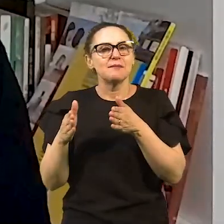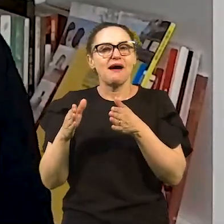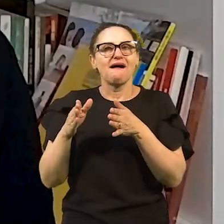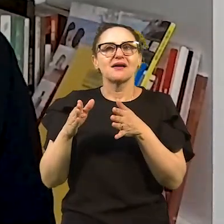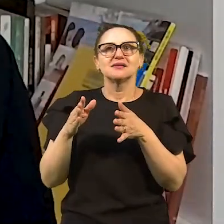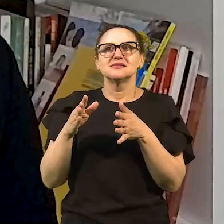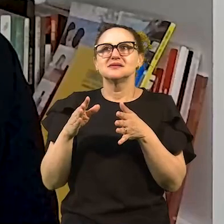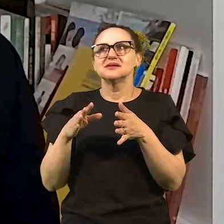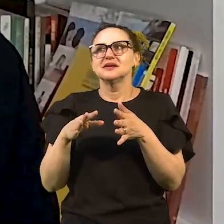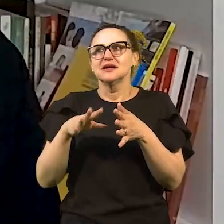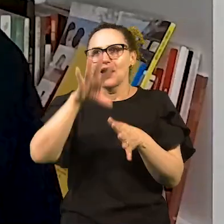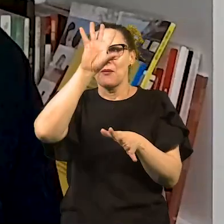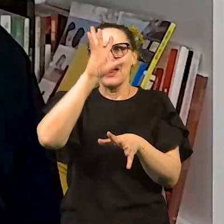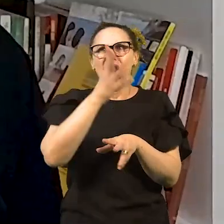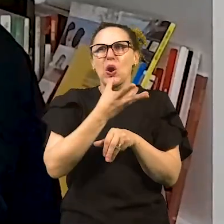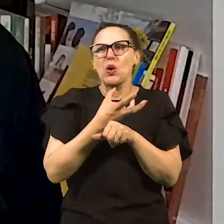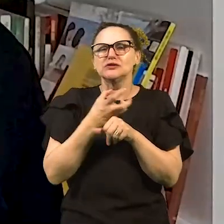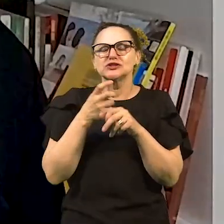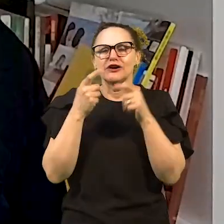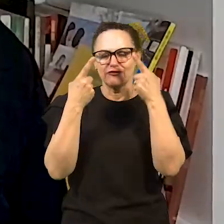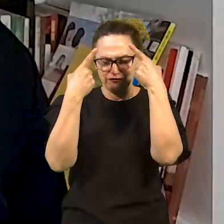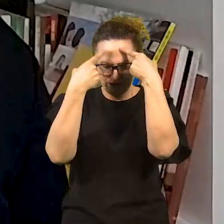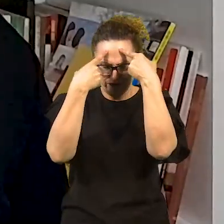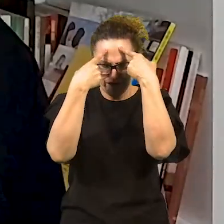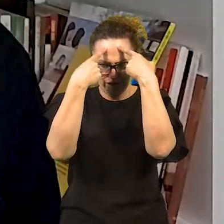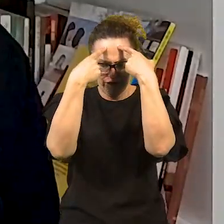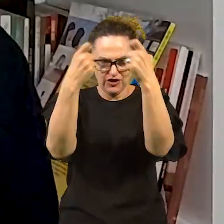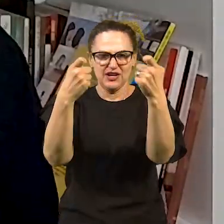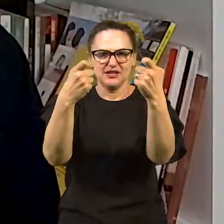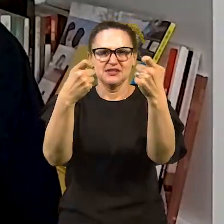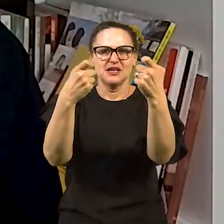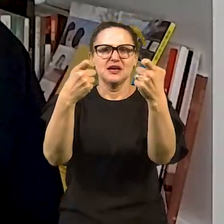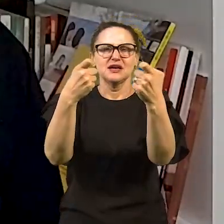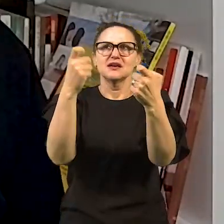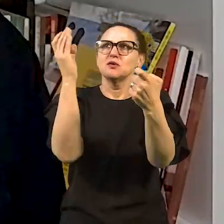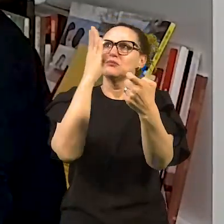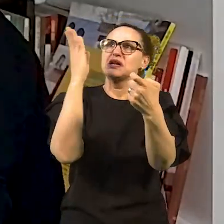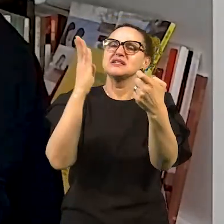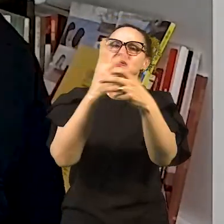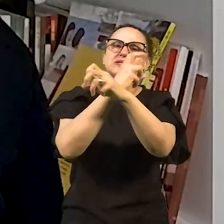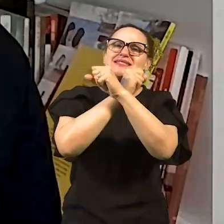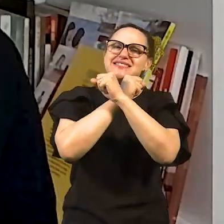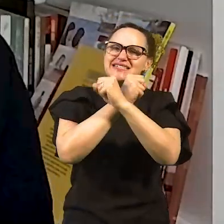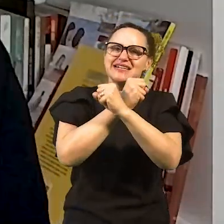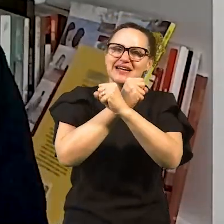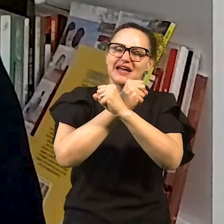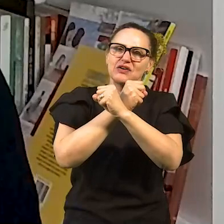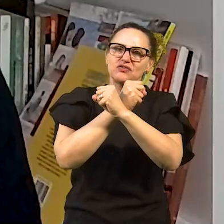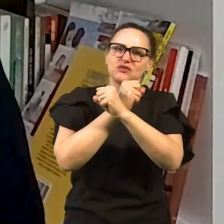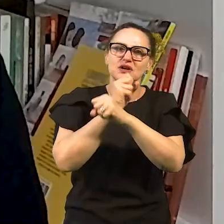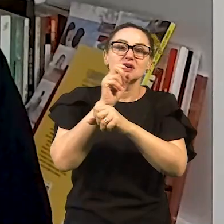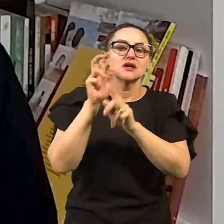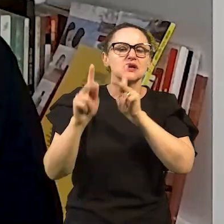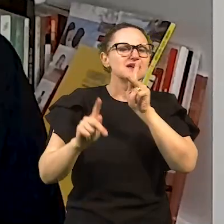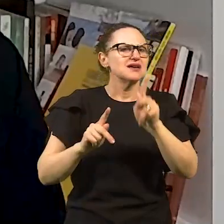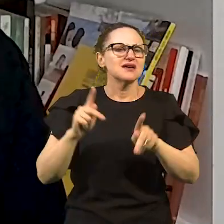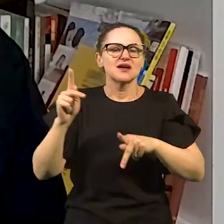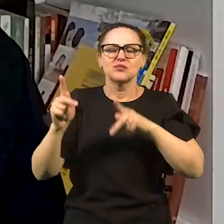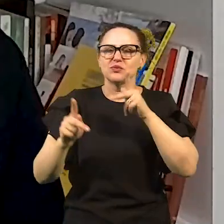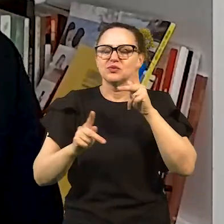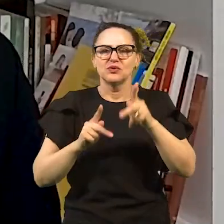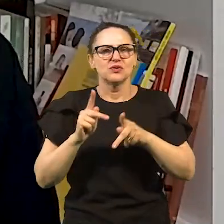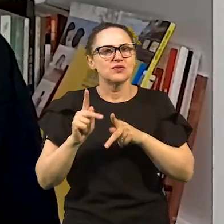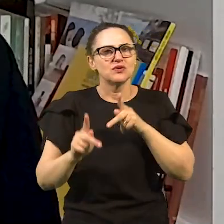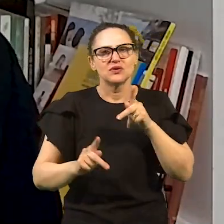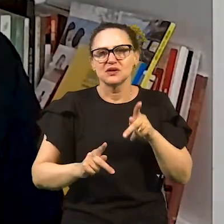lógica mesmo violenta que vem de um Brasil escravocrata e que não deixa a população depois da abolição da